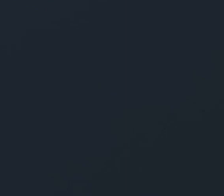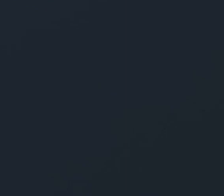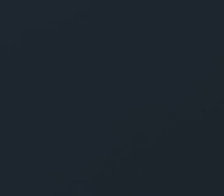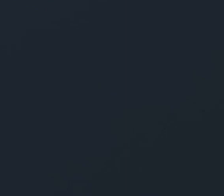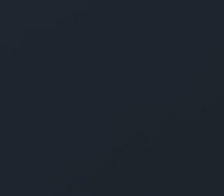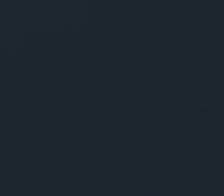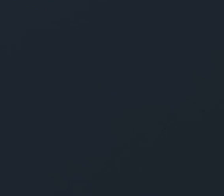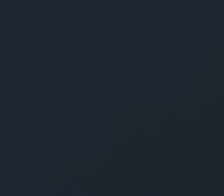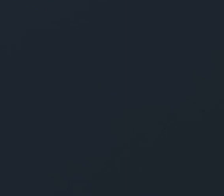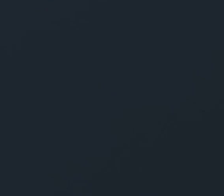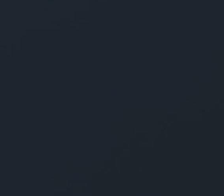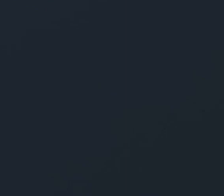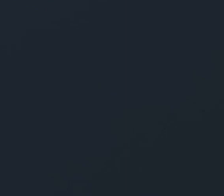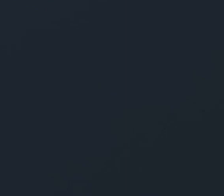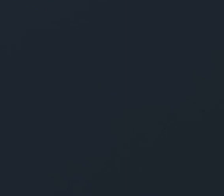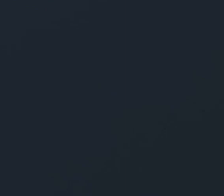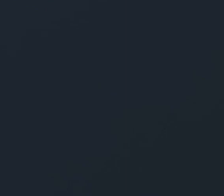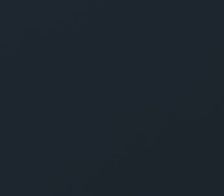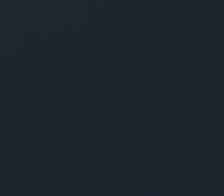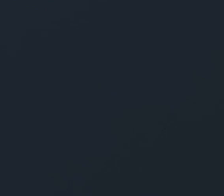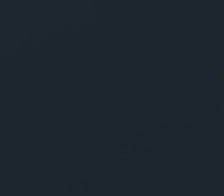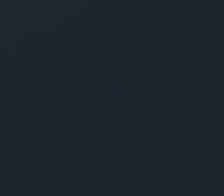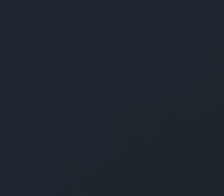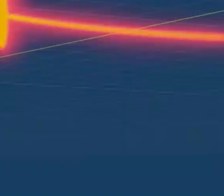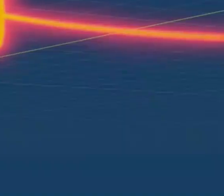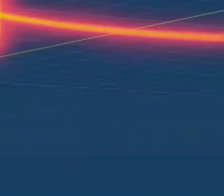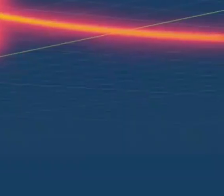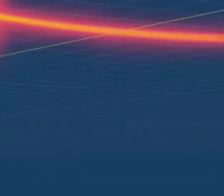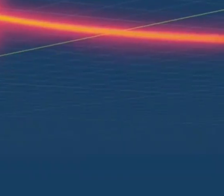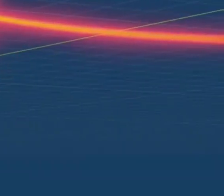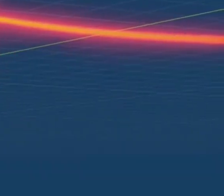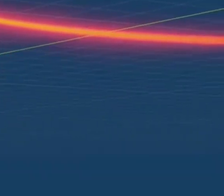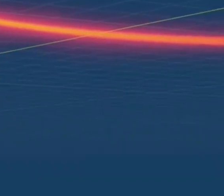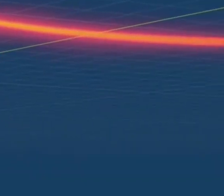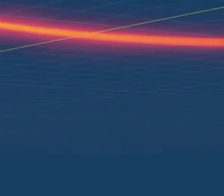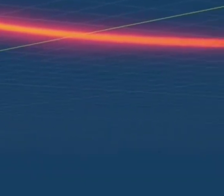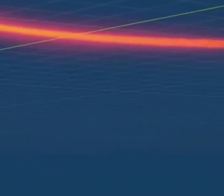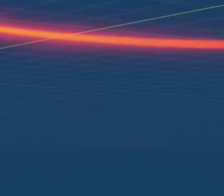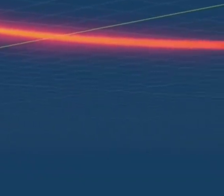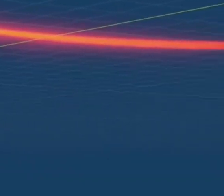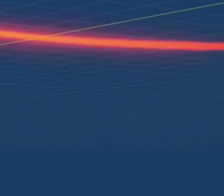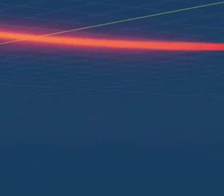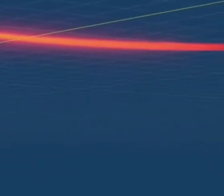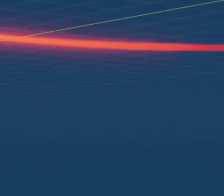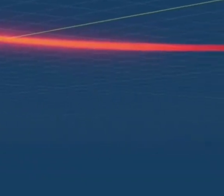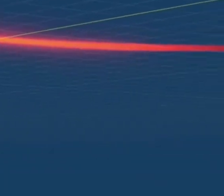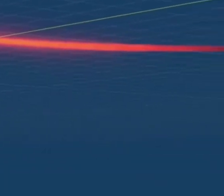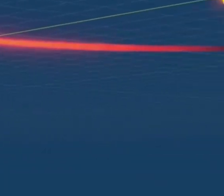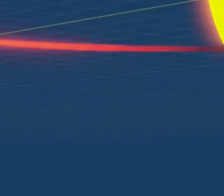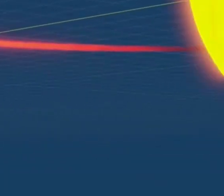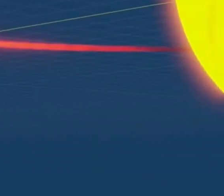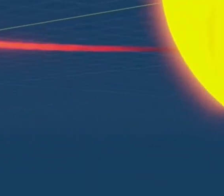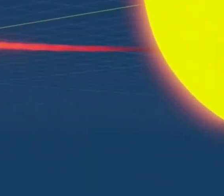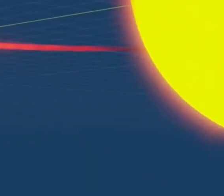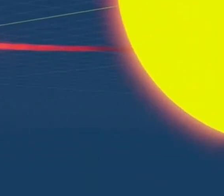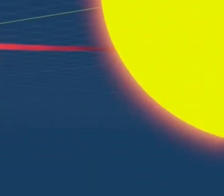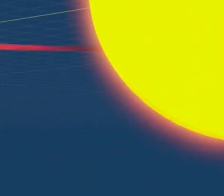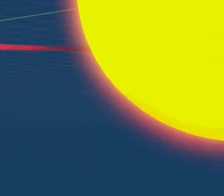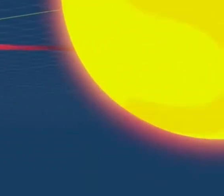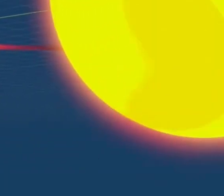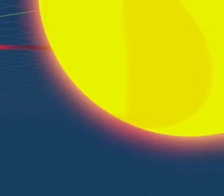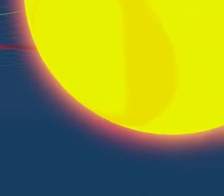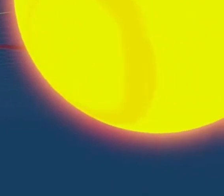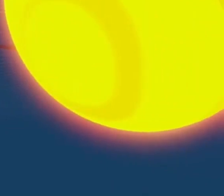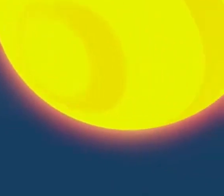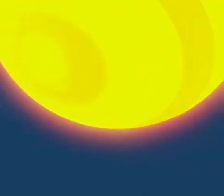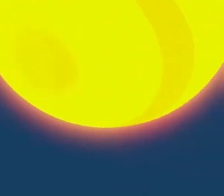mesma. O planeta gira a 1.666 km por hora e leva 24 horas para realizar